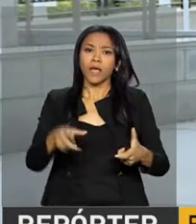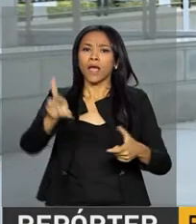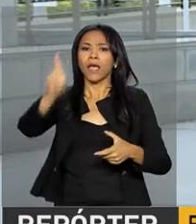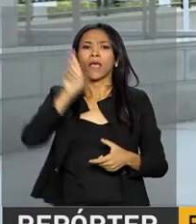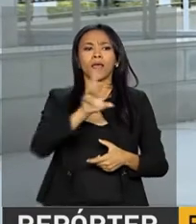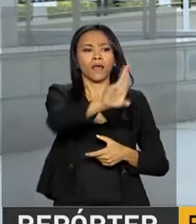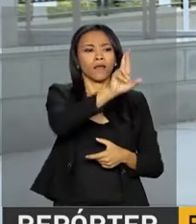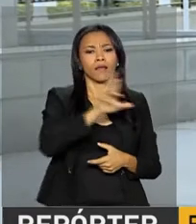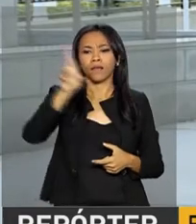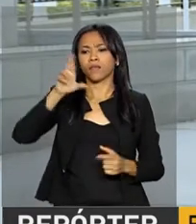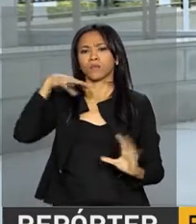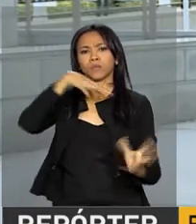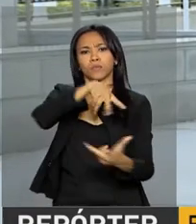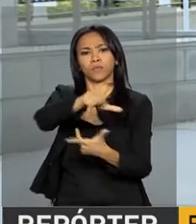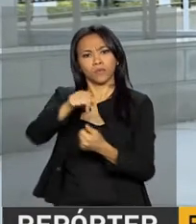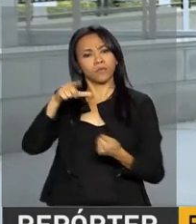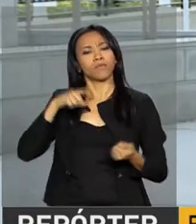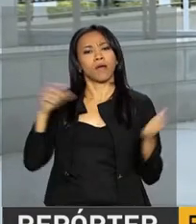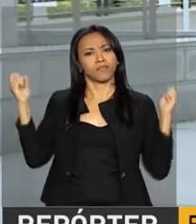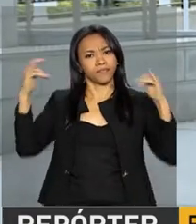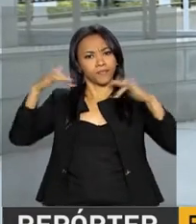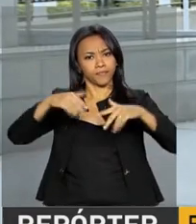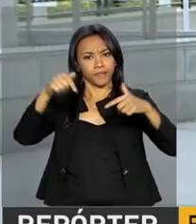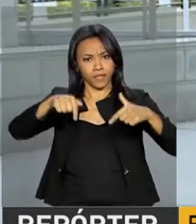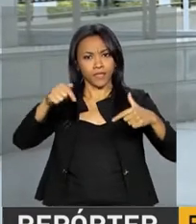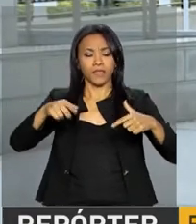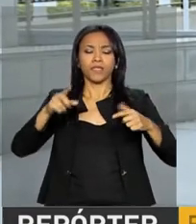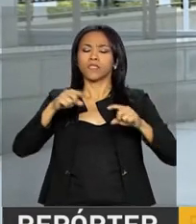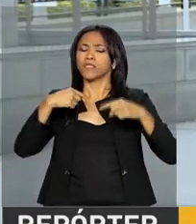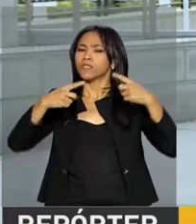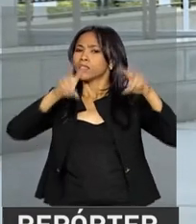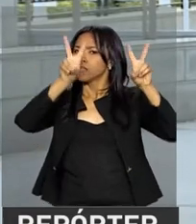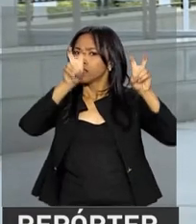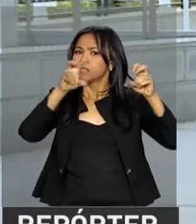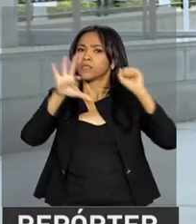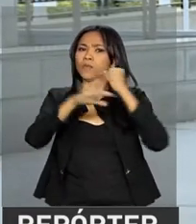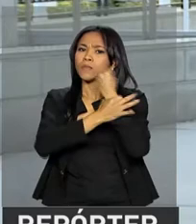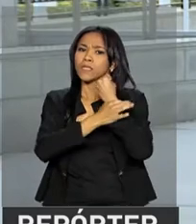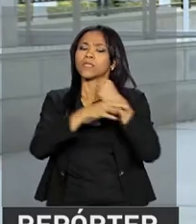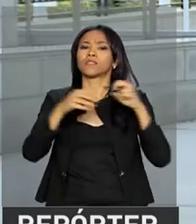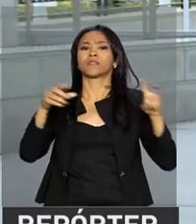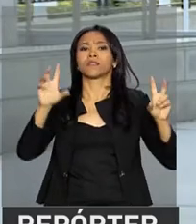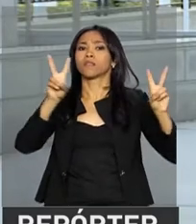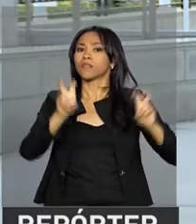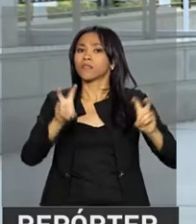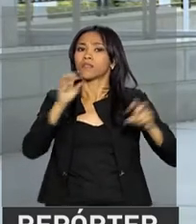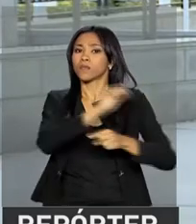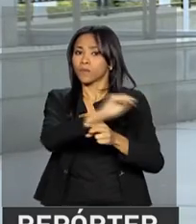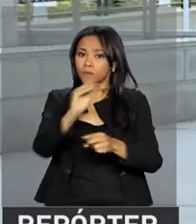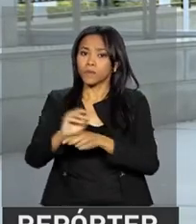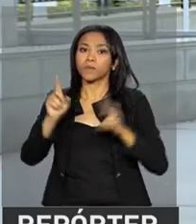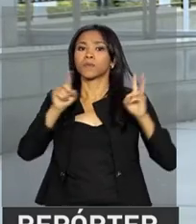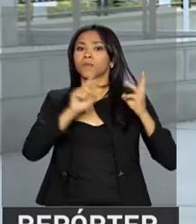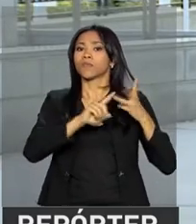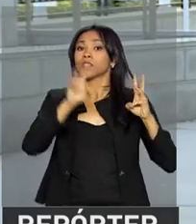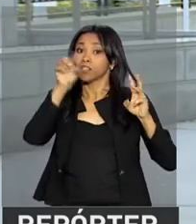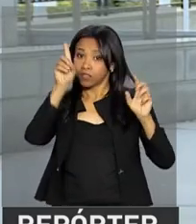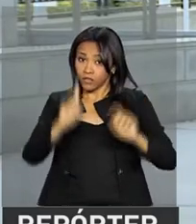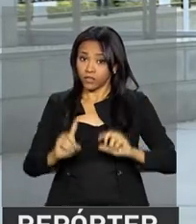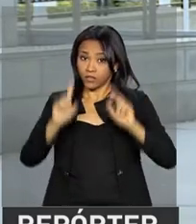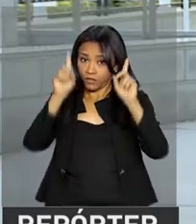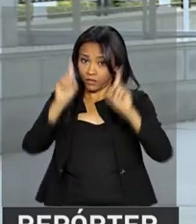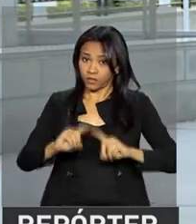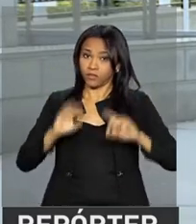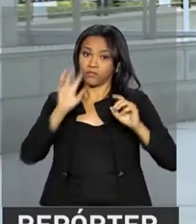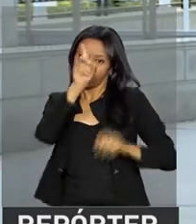mundo todo estarão reunidos aqui discutindo paz e segurança desenvolvimento sustentável e direitos humanos a partir de